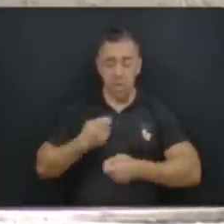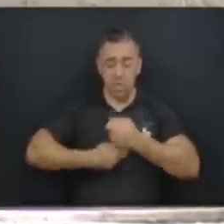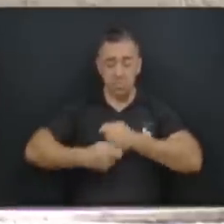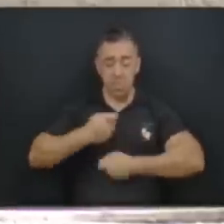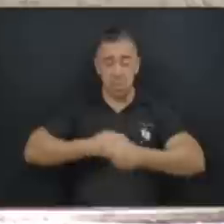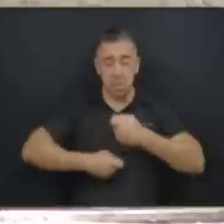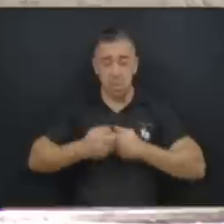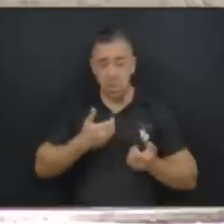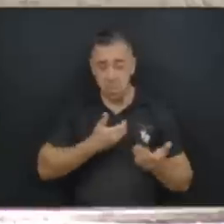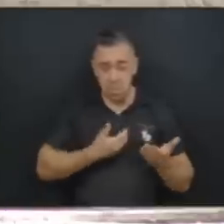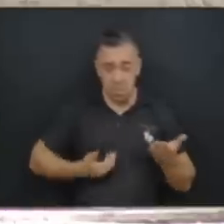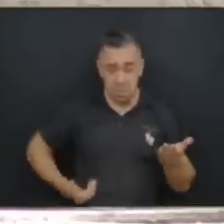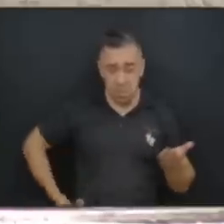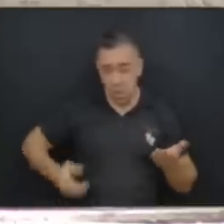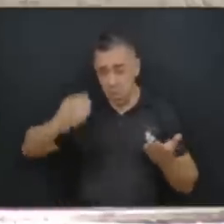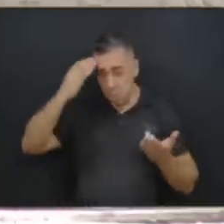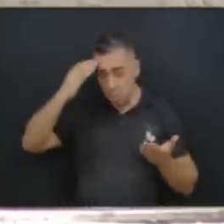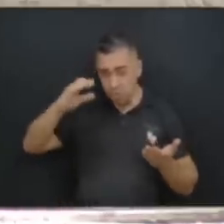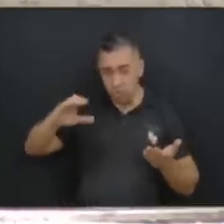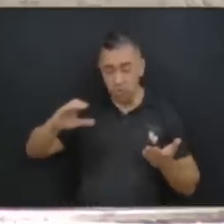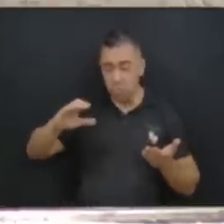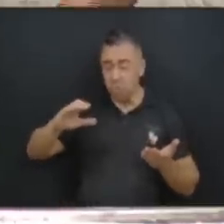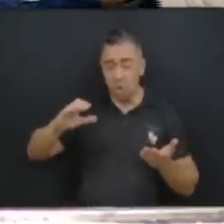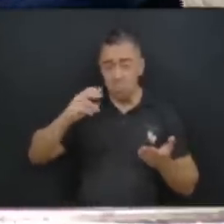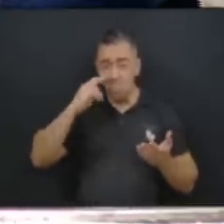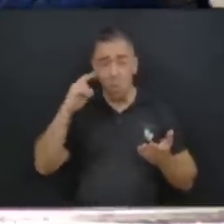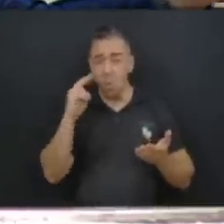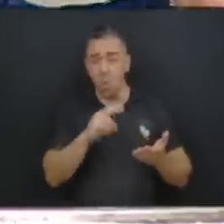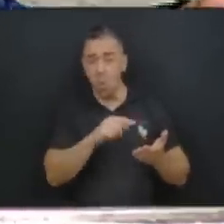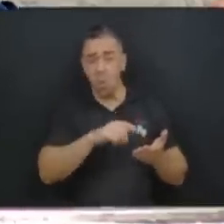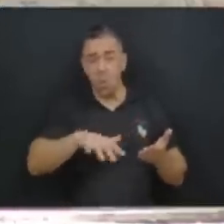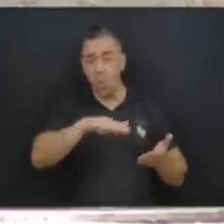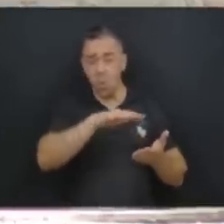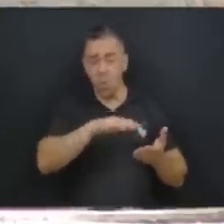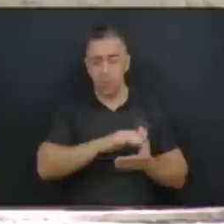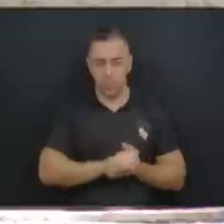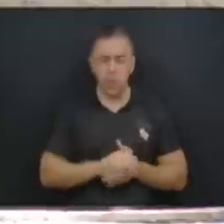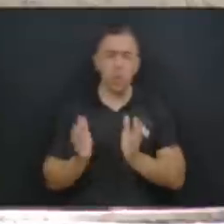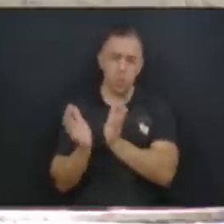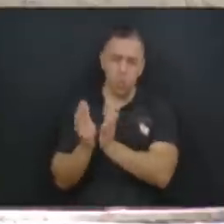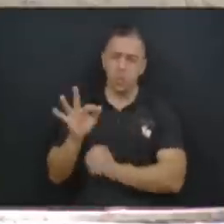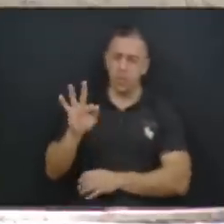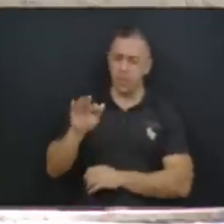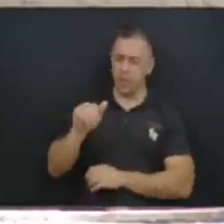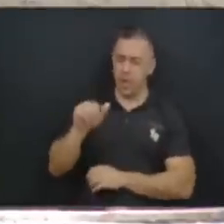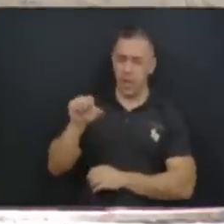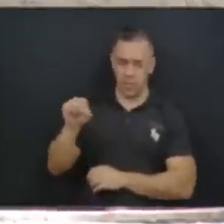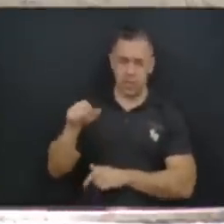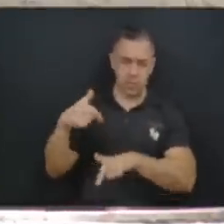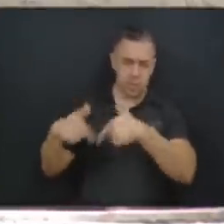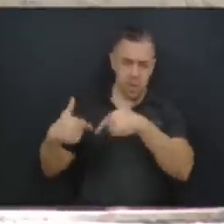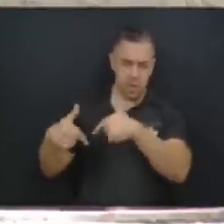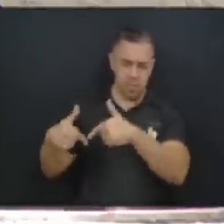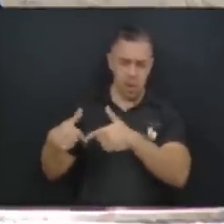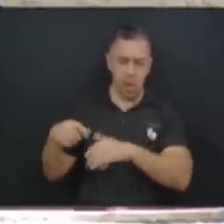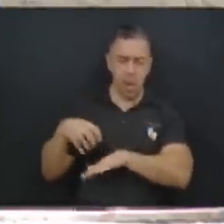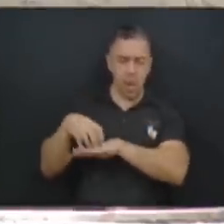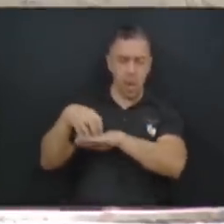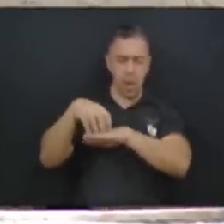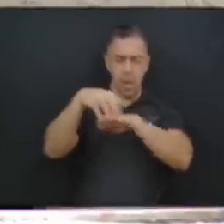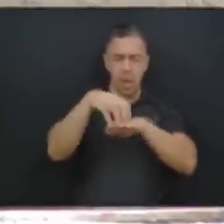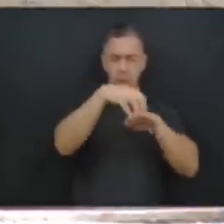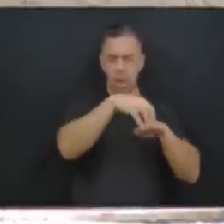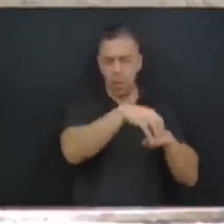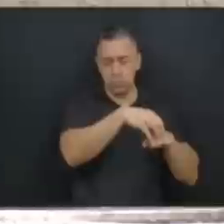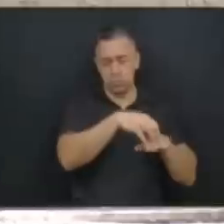de Curitiba ou se consideram Miseráveis mas já faz um bom trabalho no a faço pega a sua Kombi